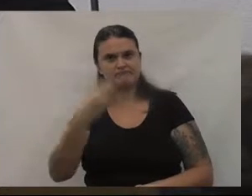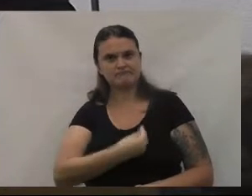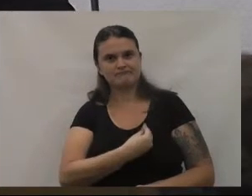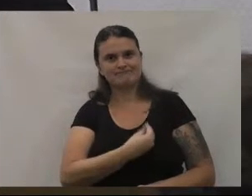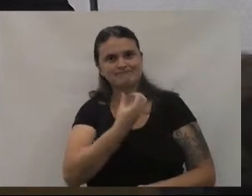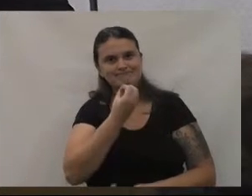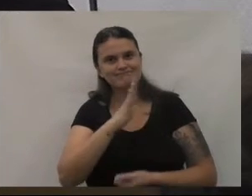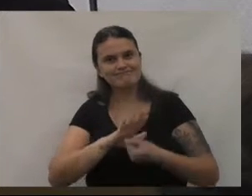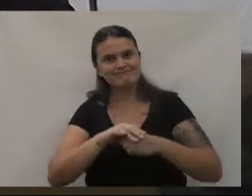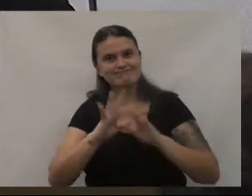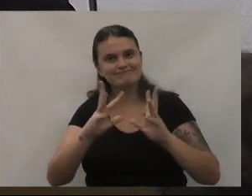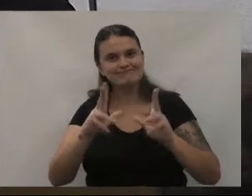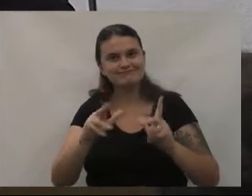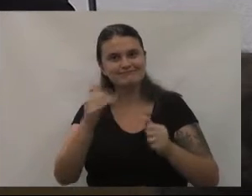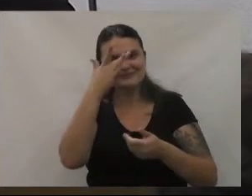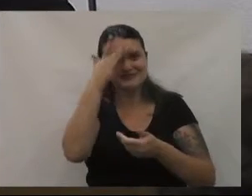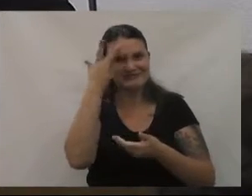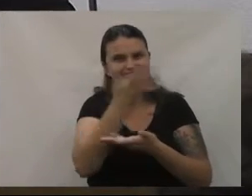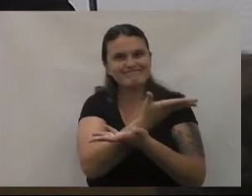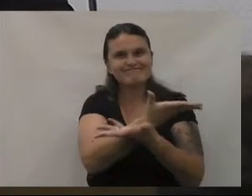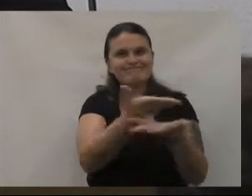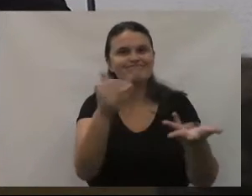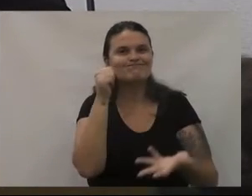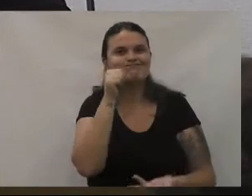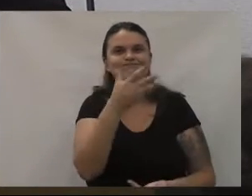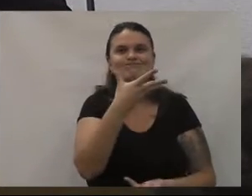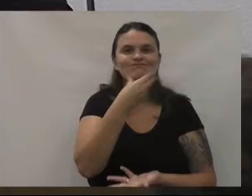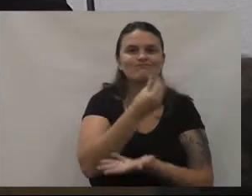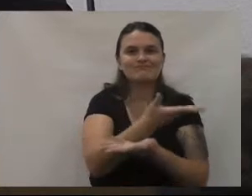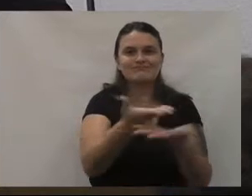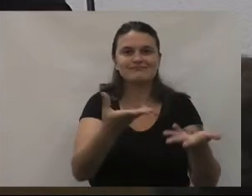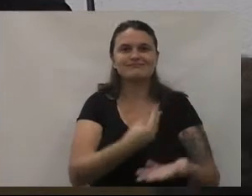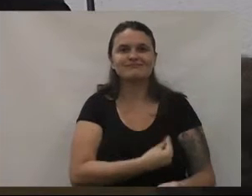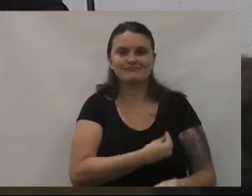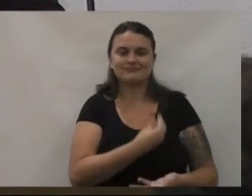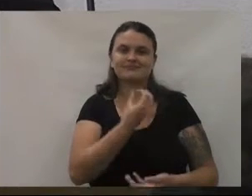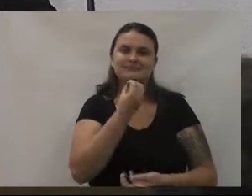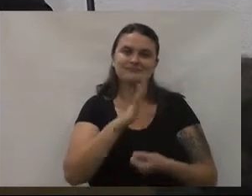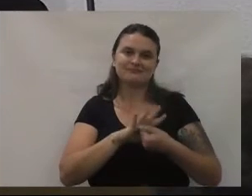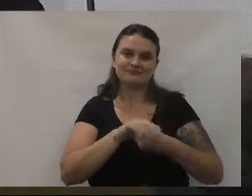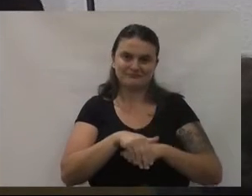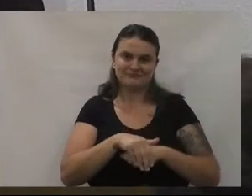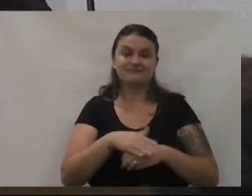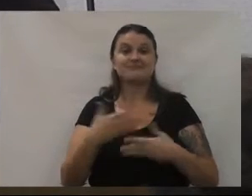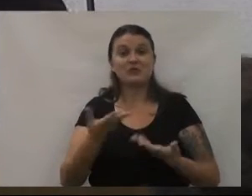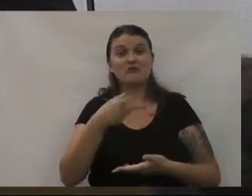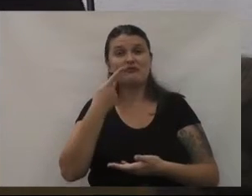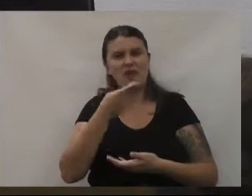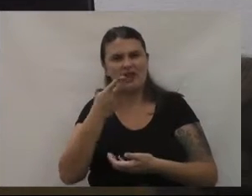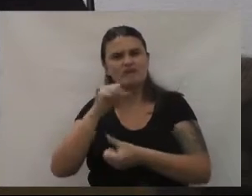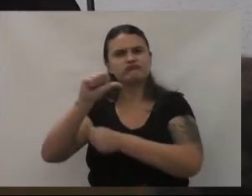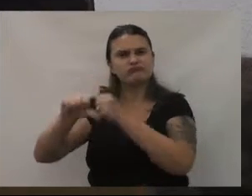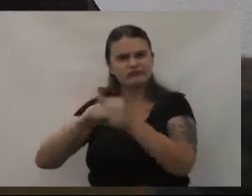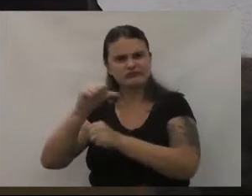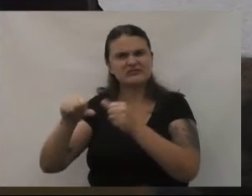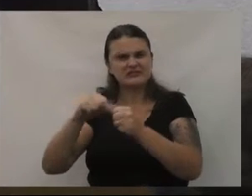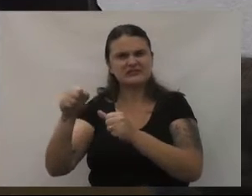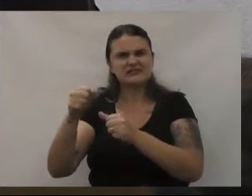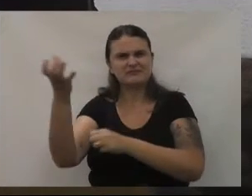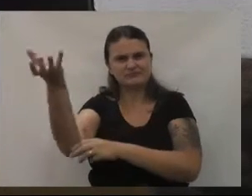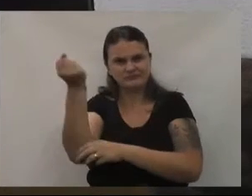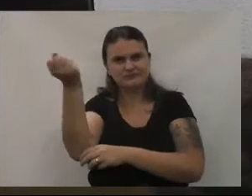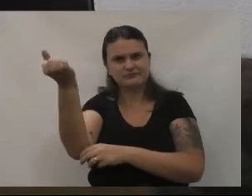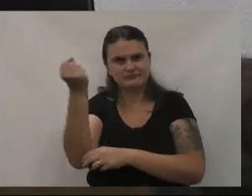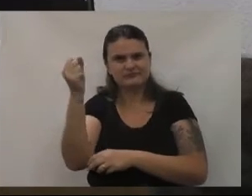boa noite. Meus senhores e minhas senhoras, boa noite. Falar da reforma da Previdência é um tema